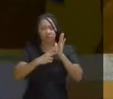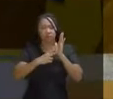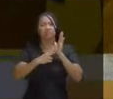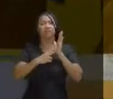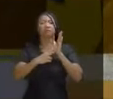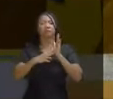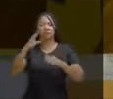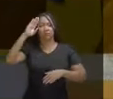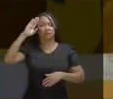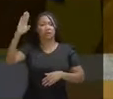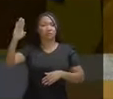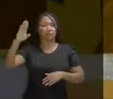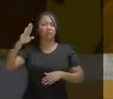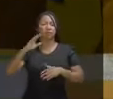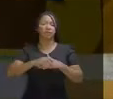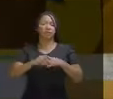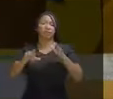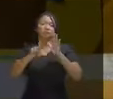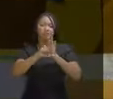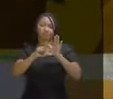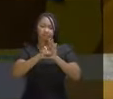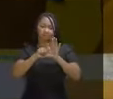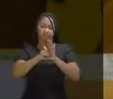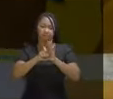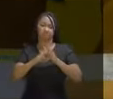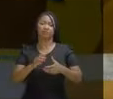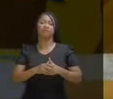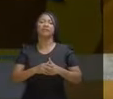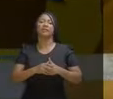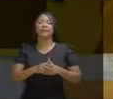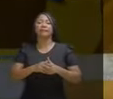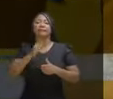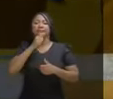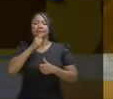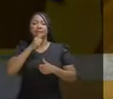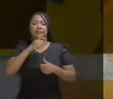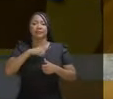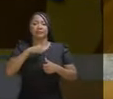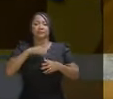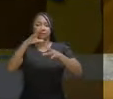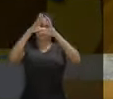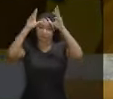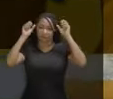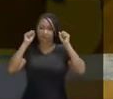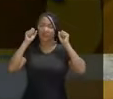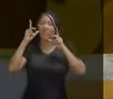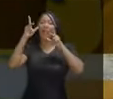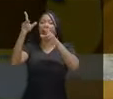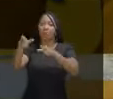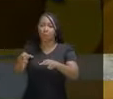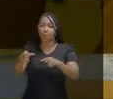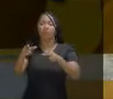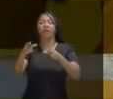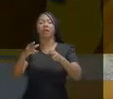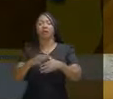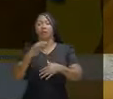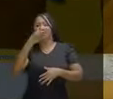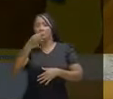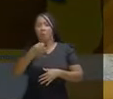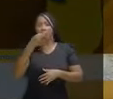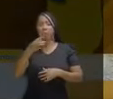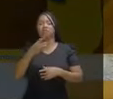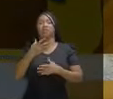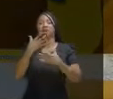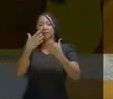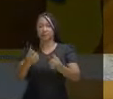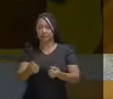princípios constitucionais destacados, ainda que seja para esse tribunal chegar à mesma conclusão no dispositivo pela